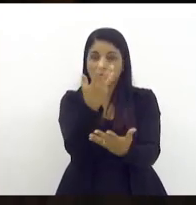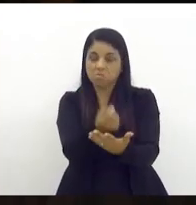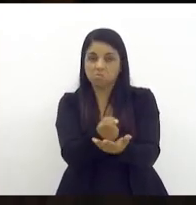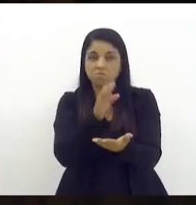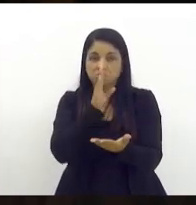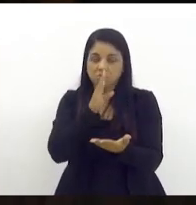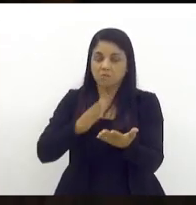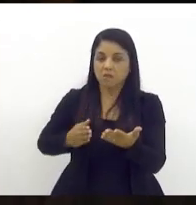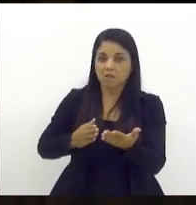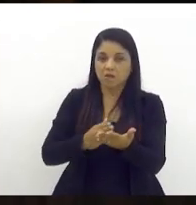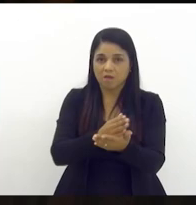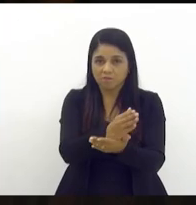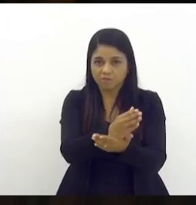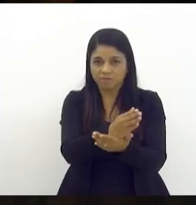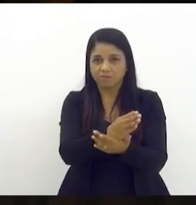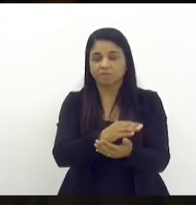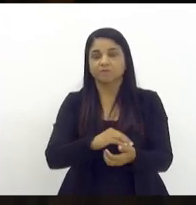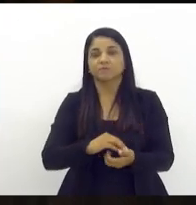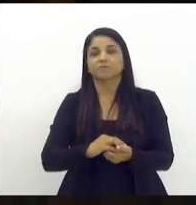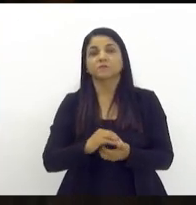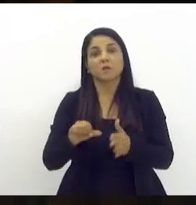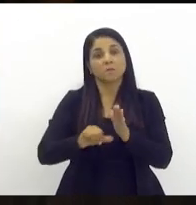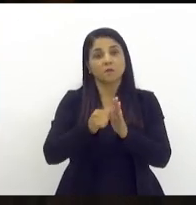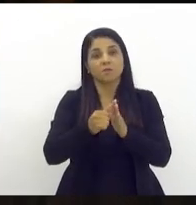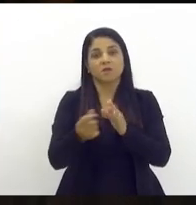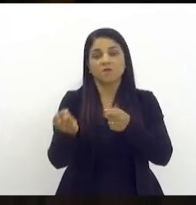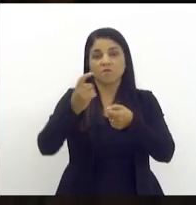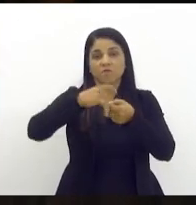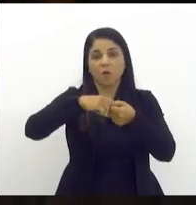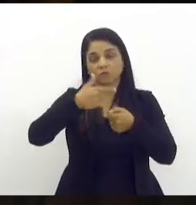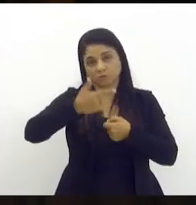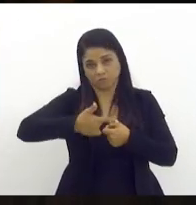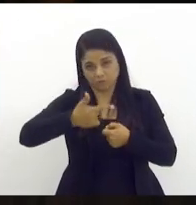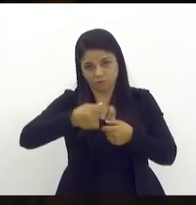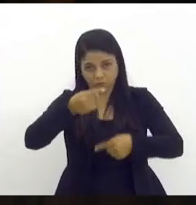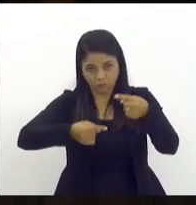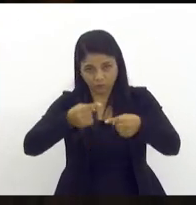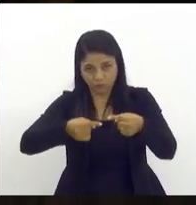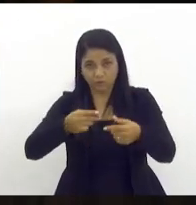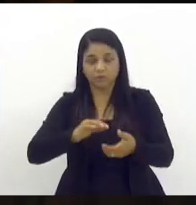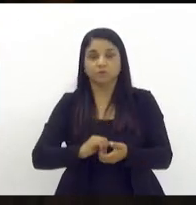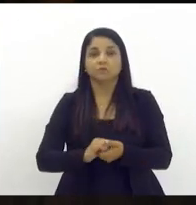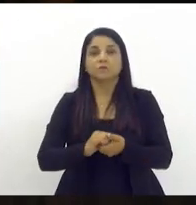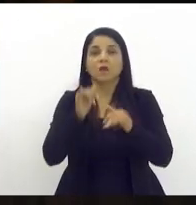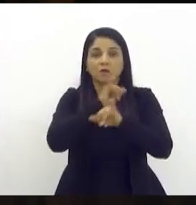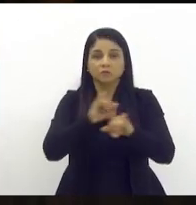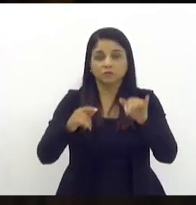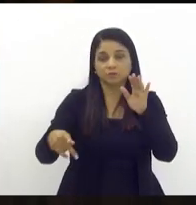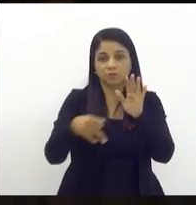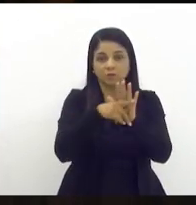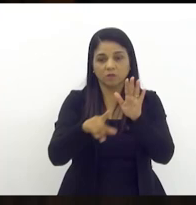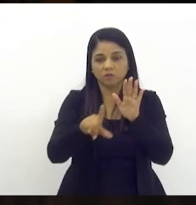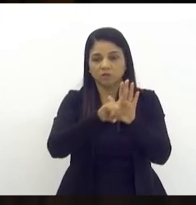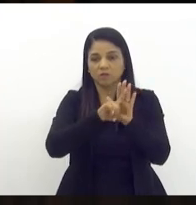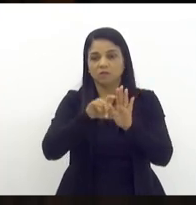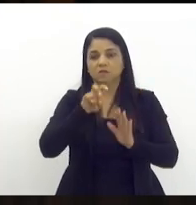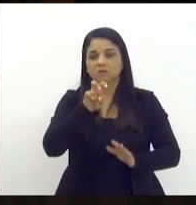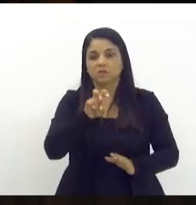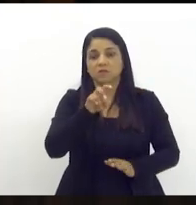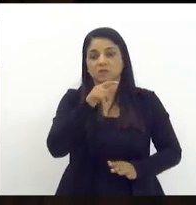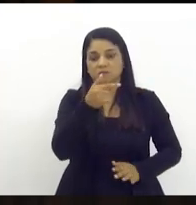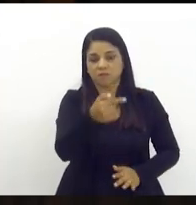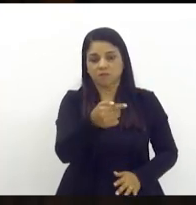aprovam, permaneçam como estão. Aprovado em primeira e retorna em segunda. Anuncio projeto de lei número